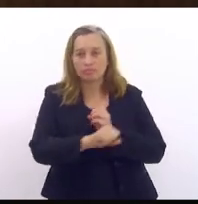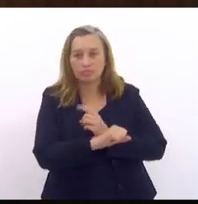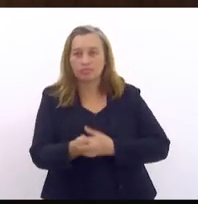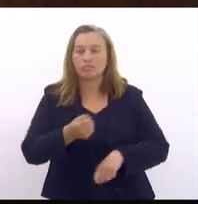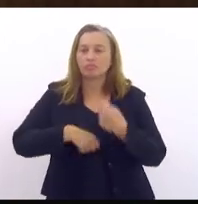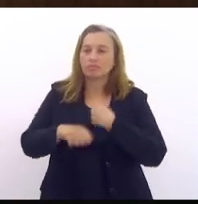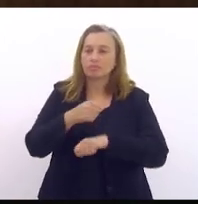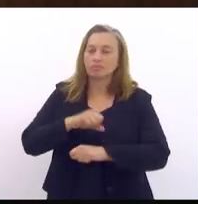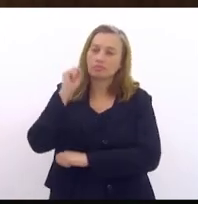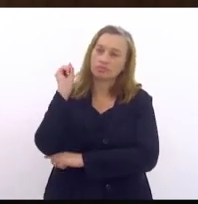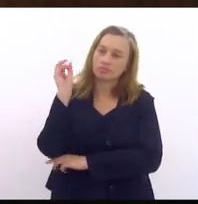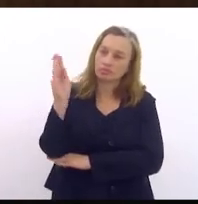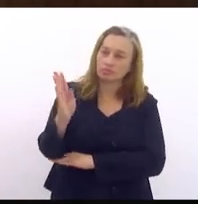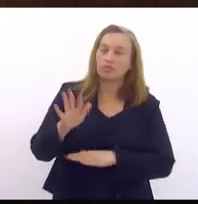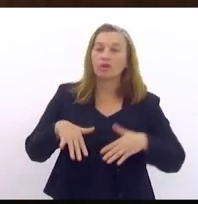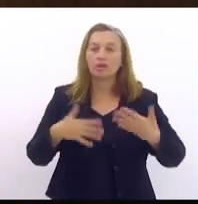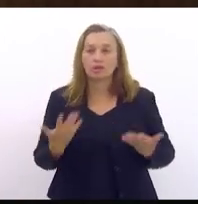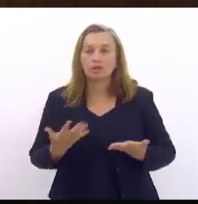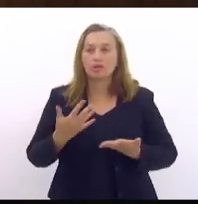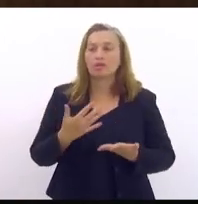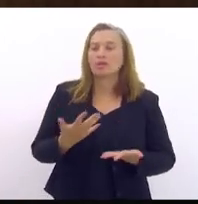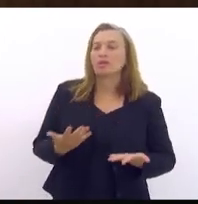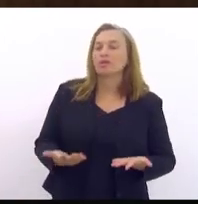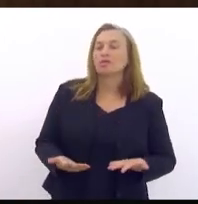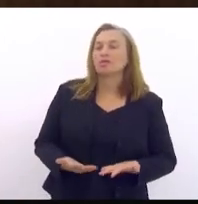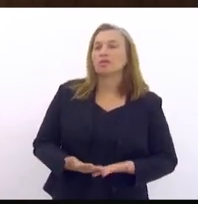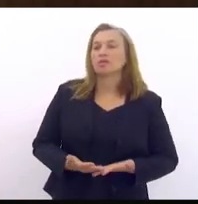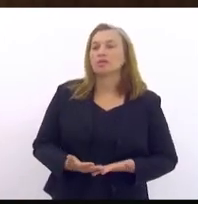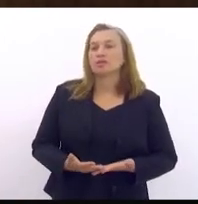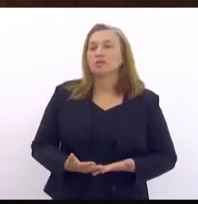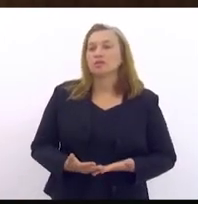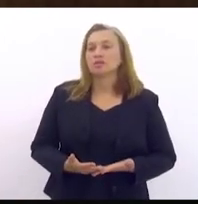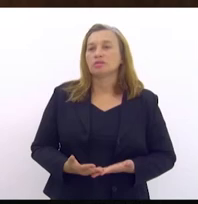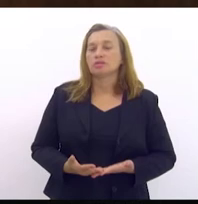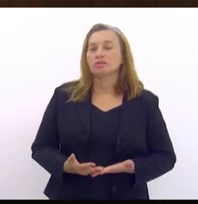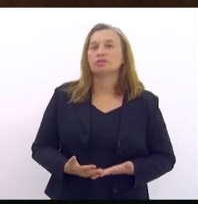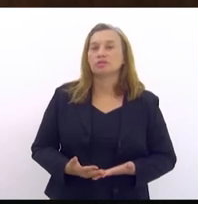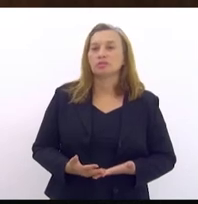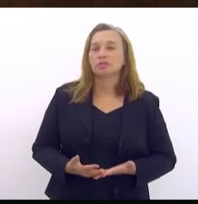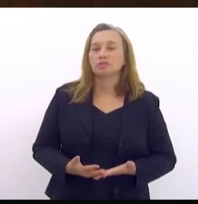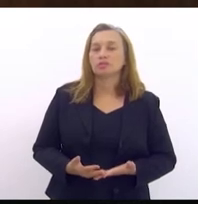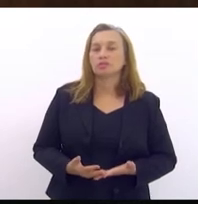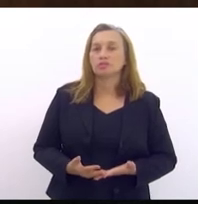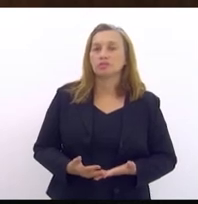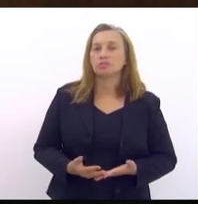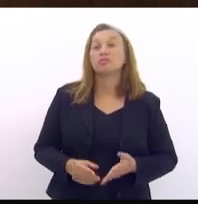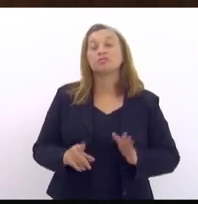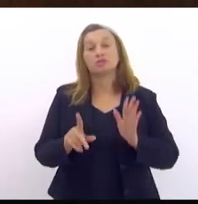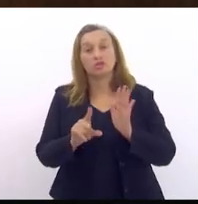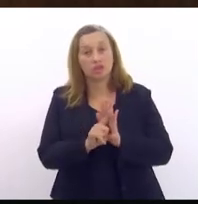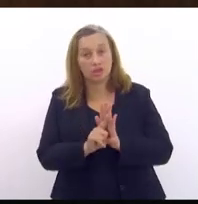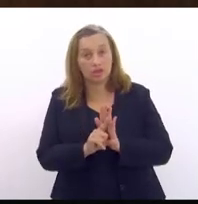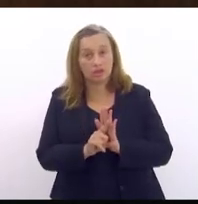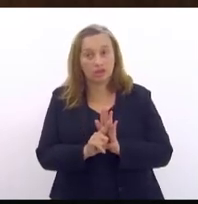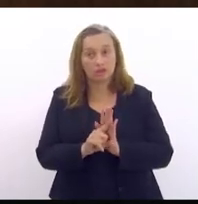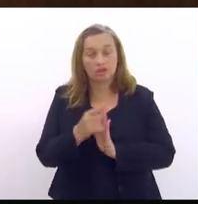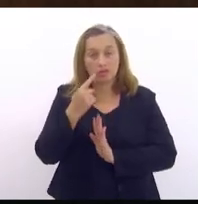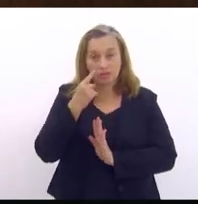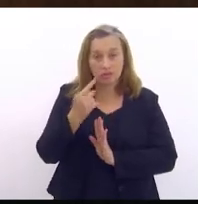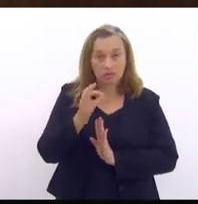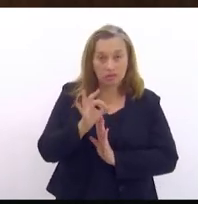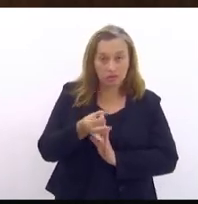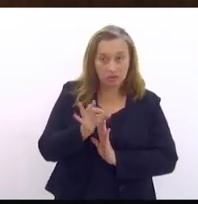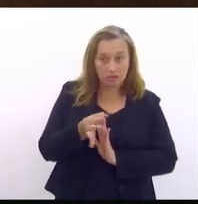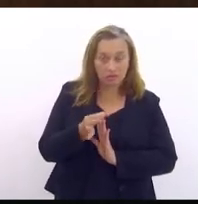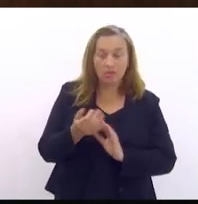econômicos e ambientais. Então, apesar, a despeito da legislação prever expressamente